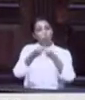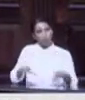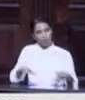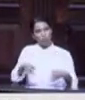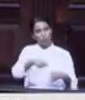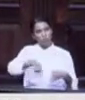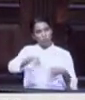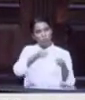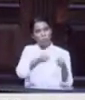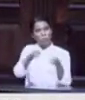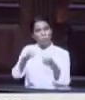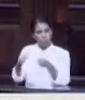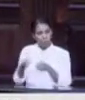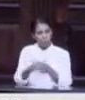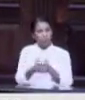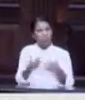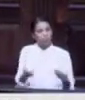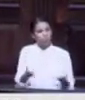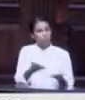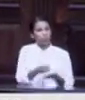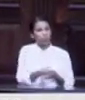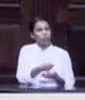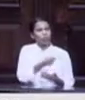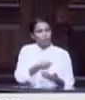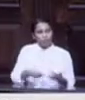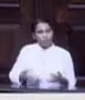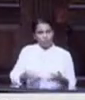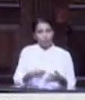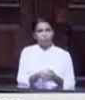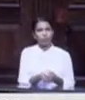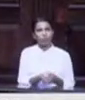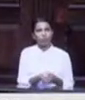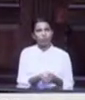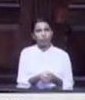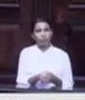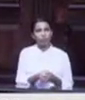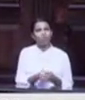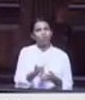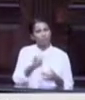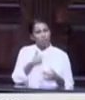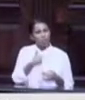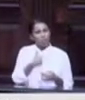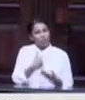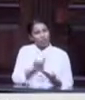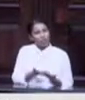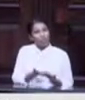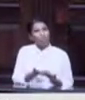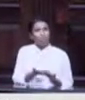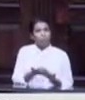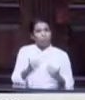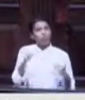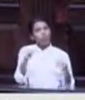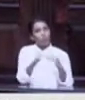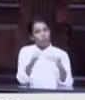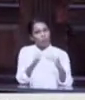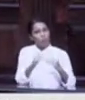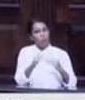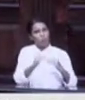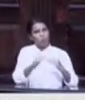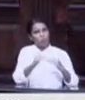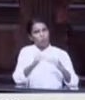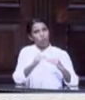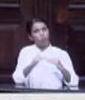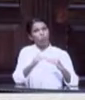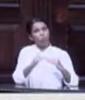poderes. Senhor presidente, eu concordo que é necessário,